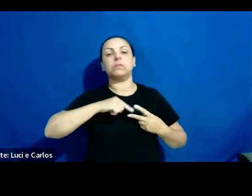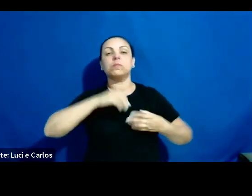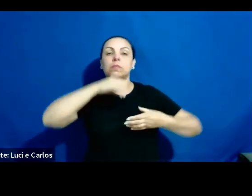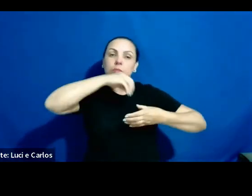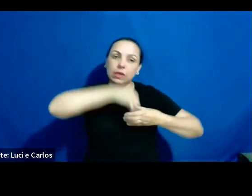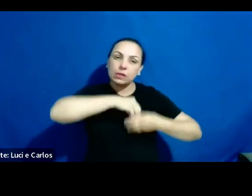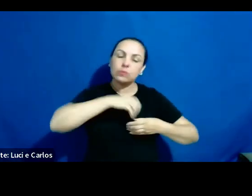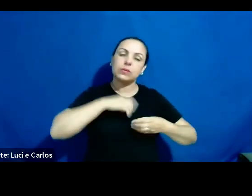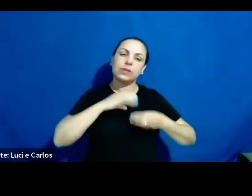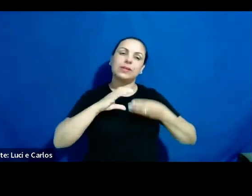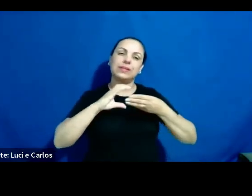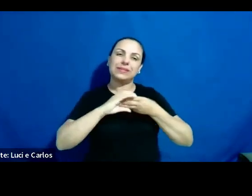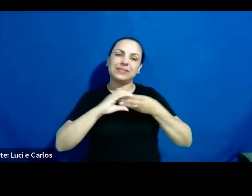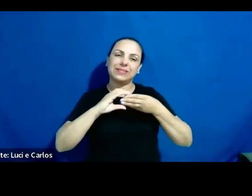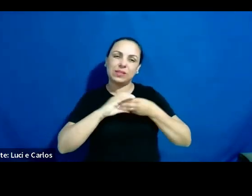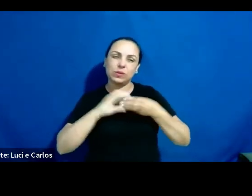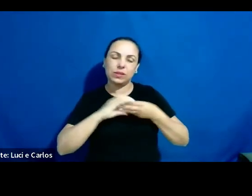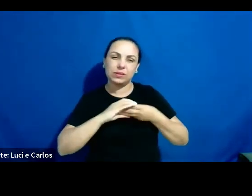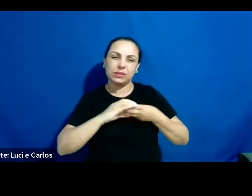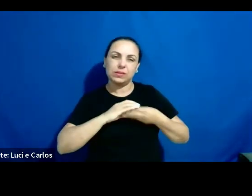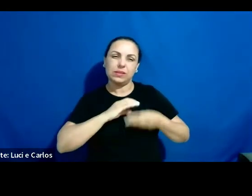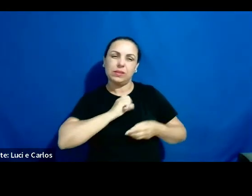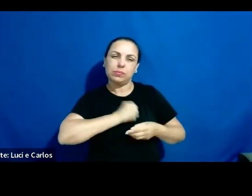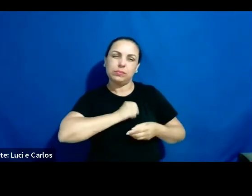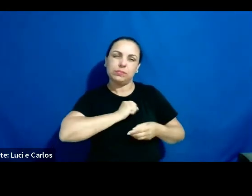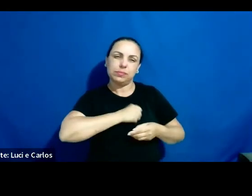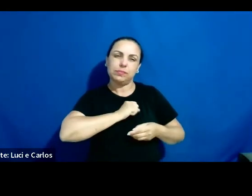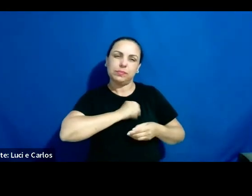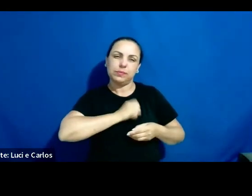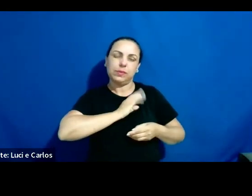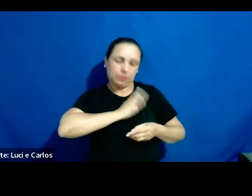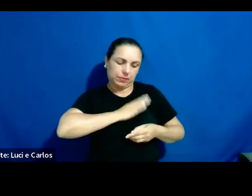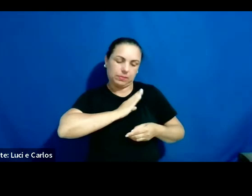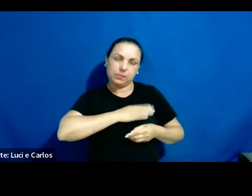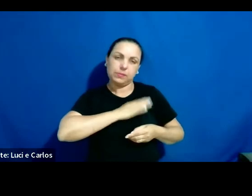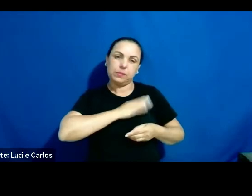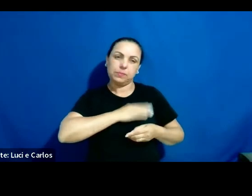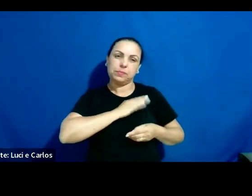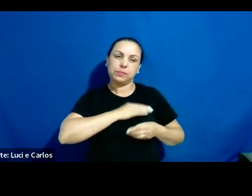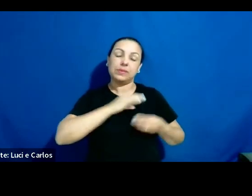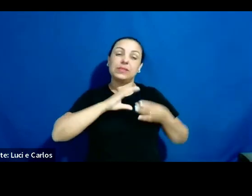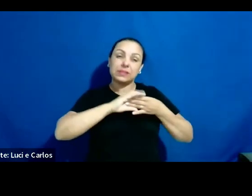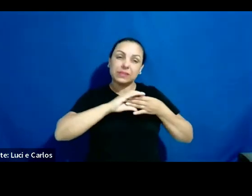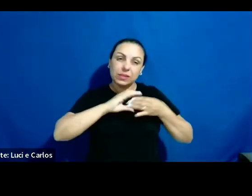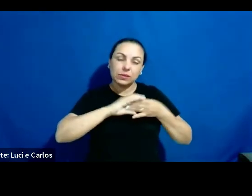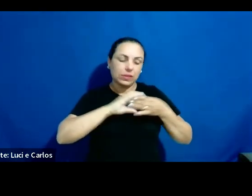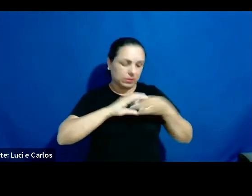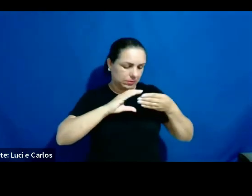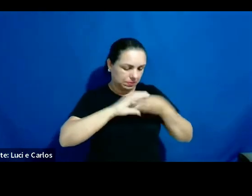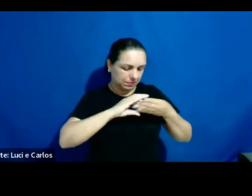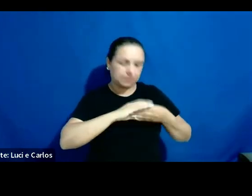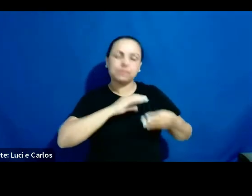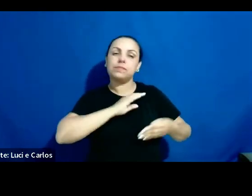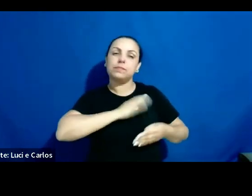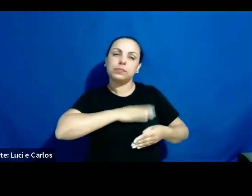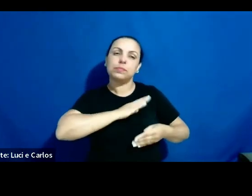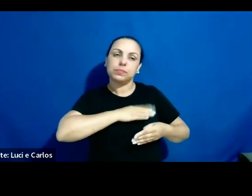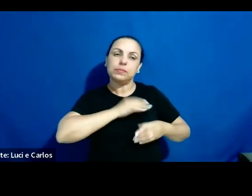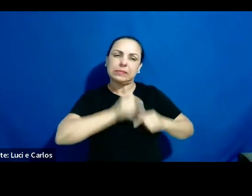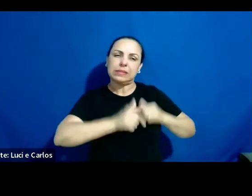células musculares cardíacas. Presta atenção. Células musculares cardíacas. Portanto, elas